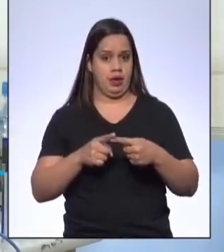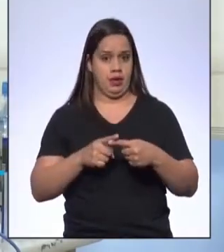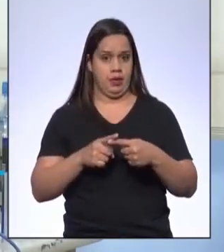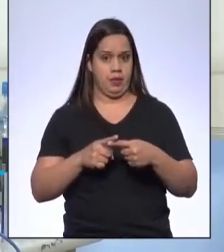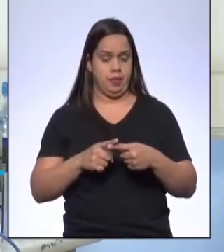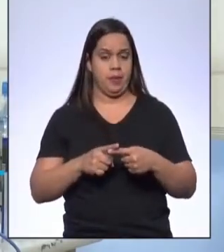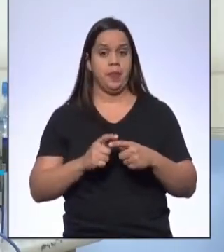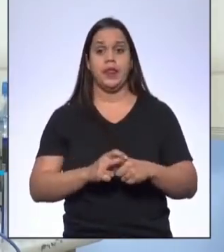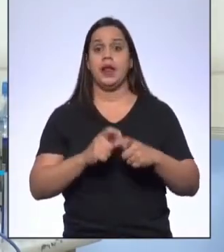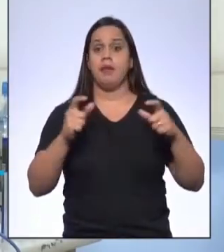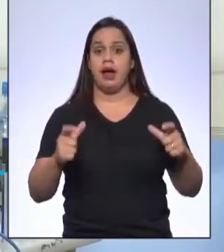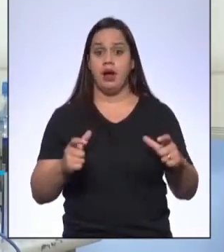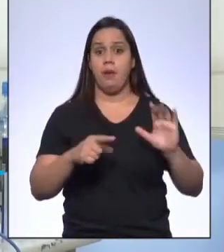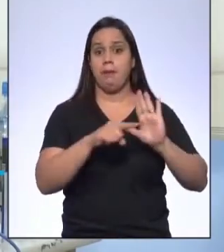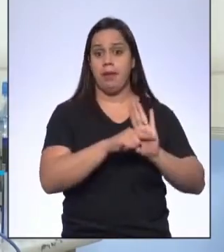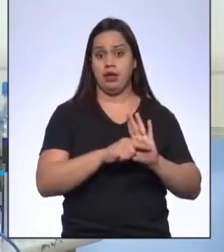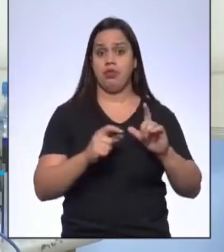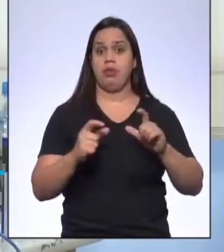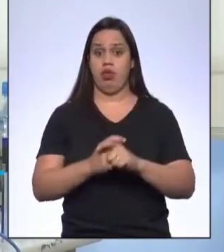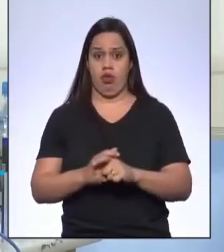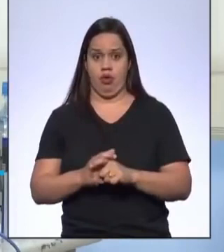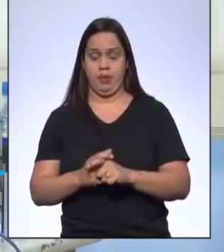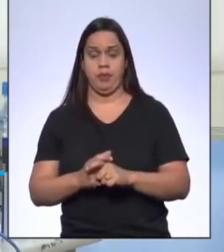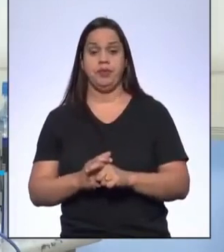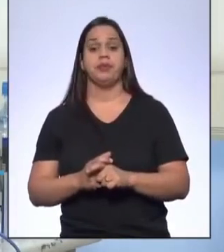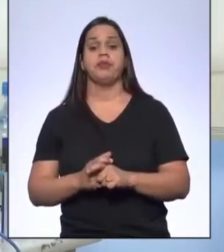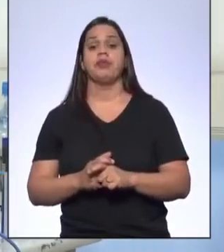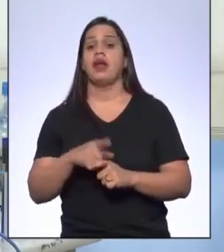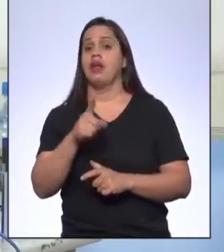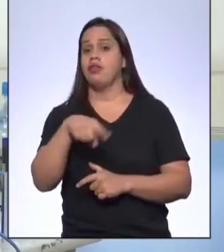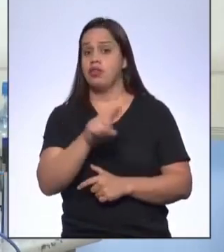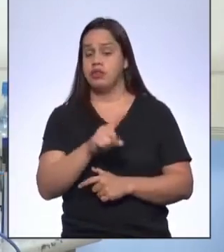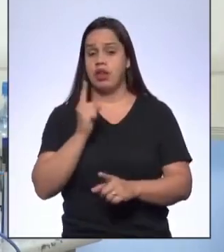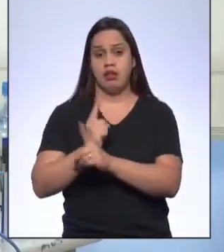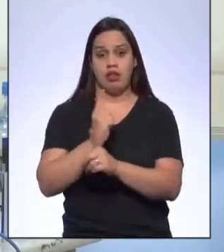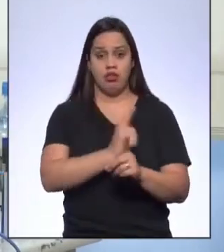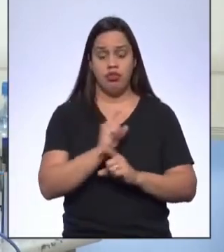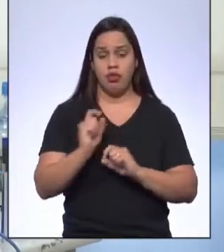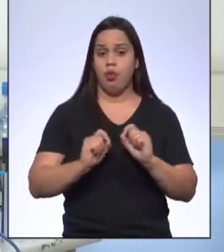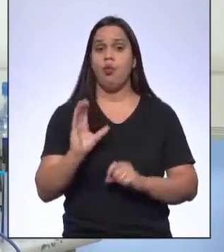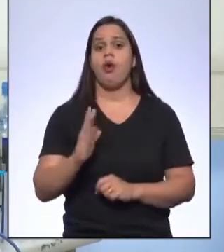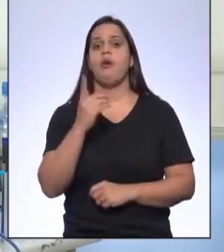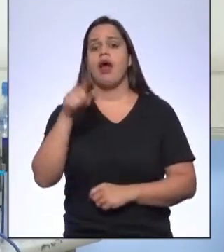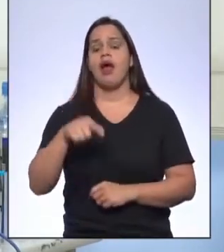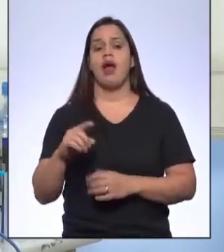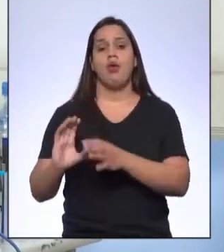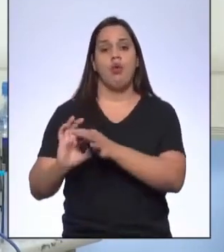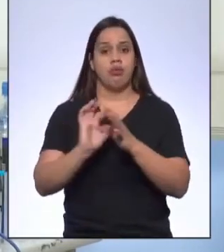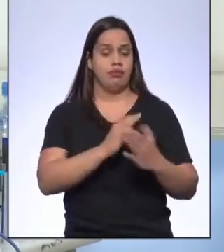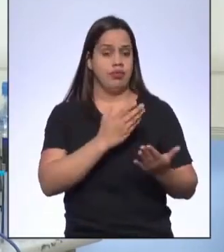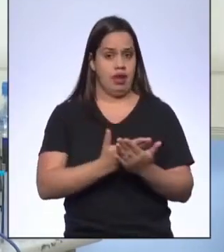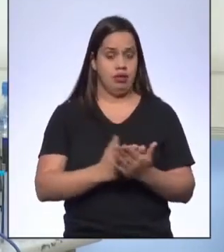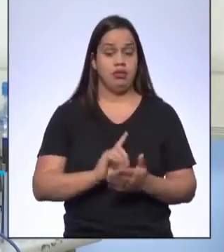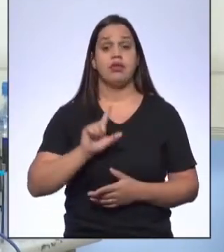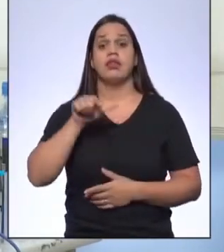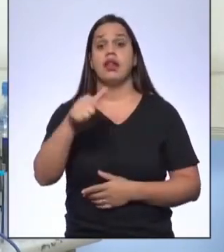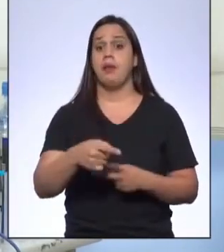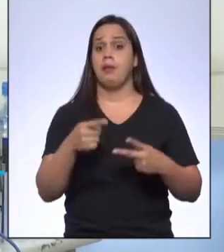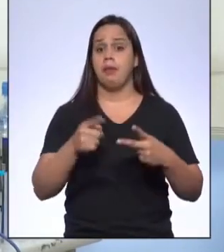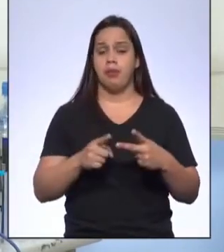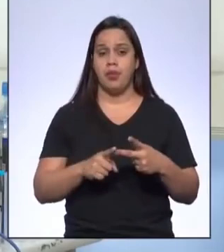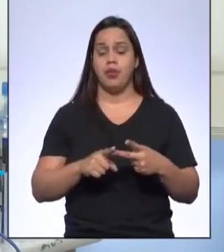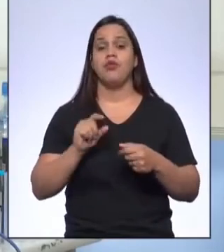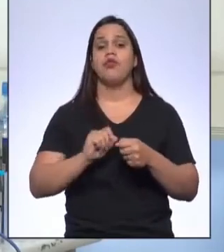menos o menor ali, e você identifica qual que é, no caso, o contexto da aula. Depois, eu vou fazer pela